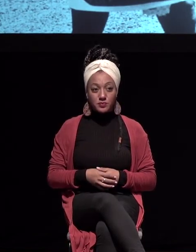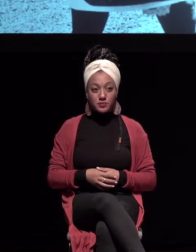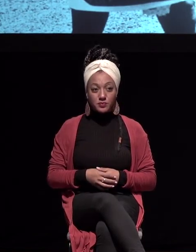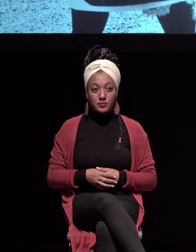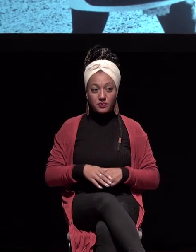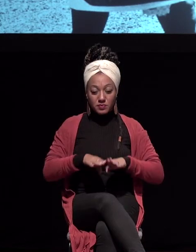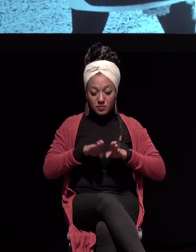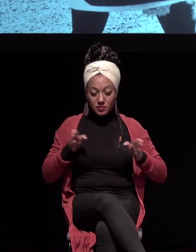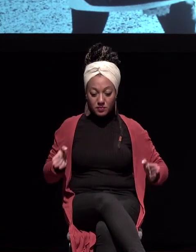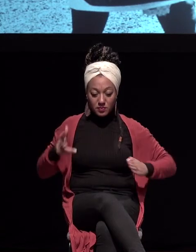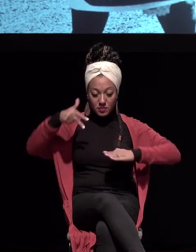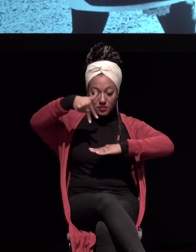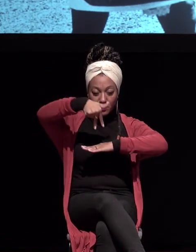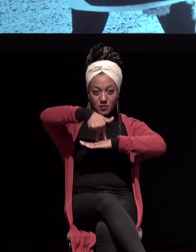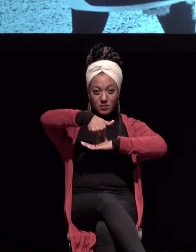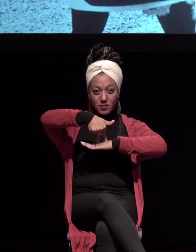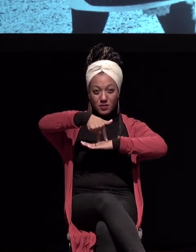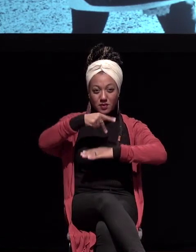Palco.